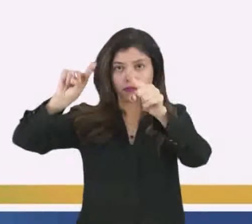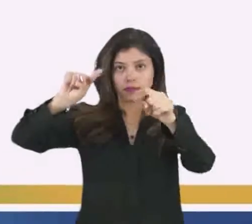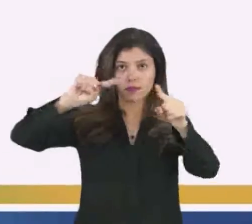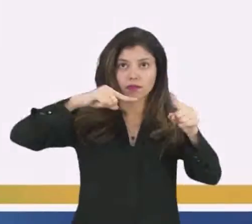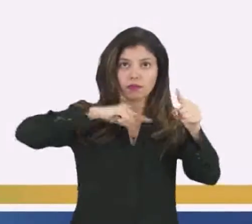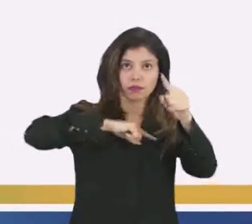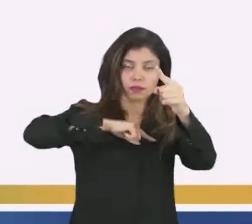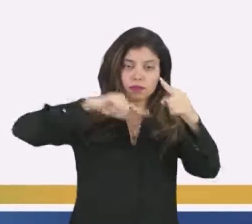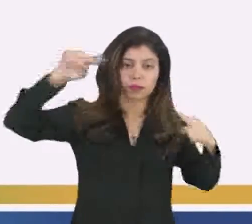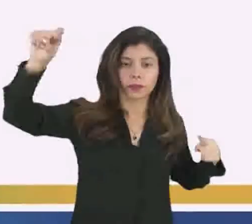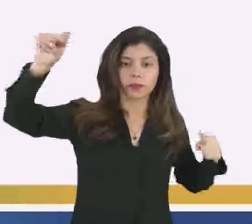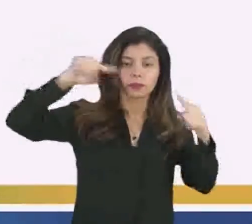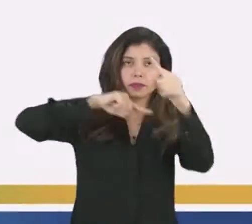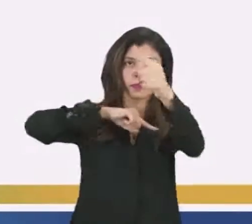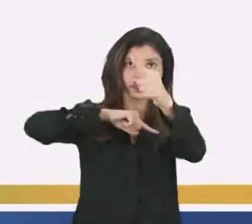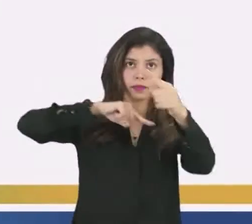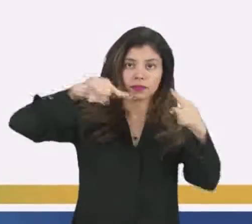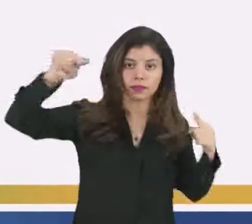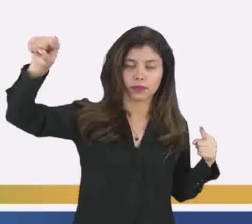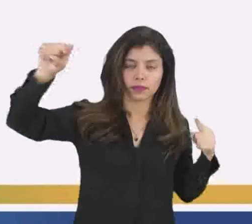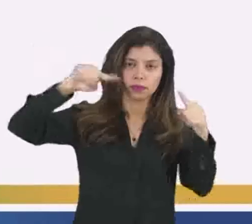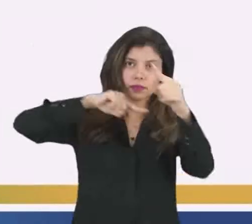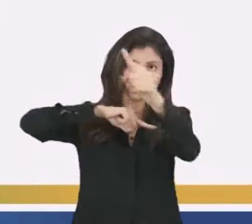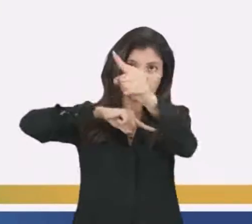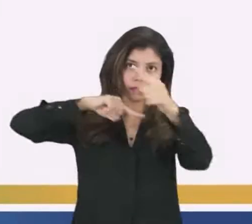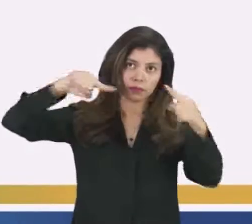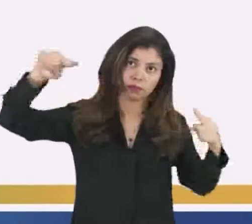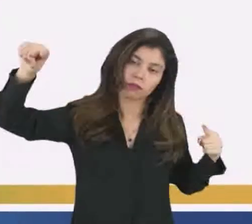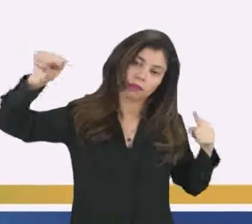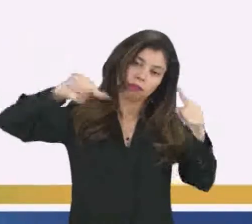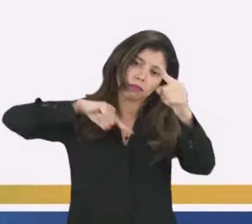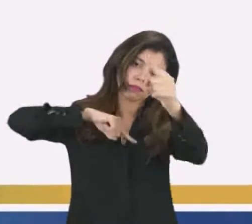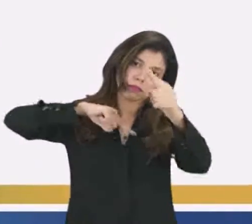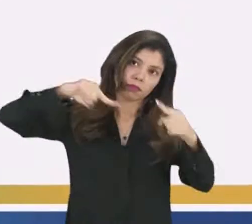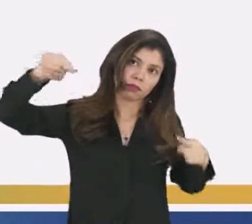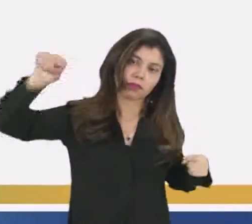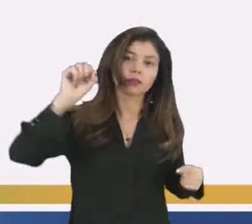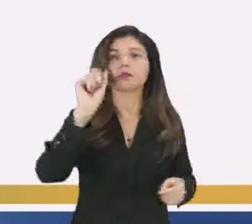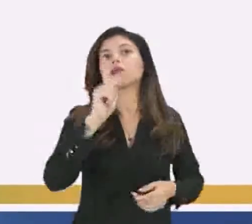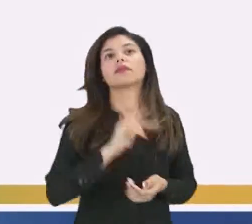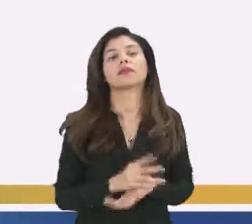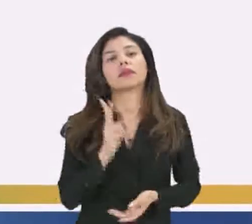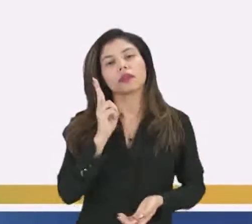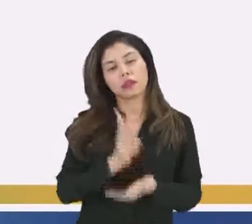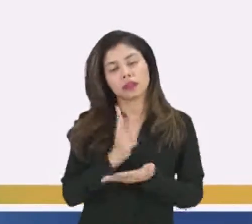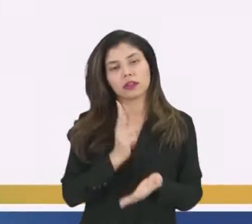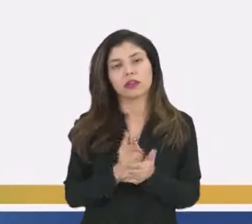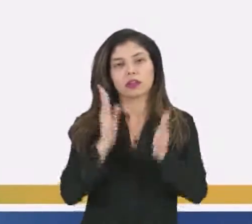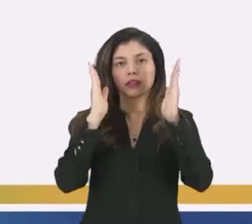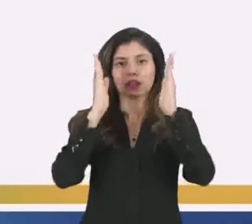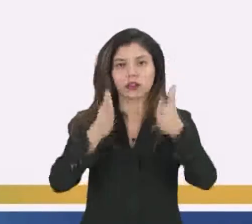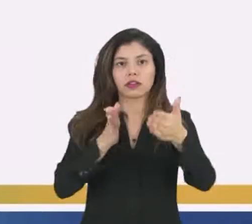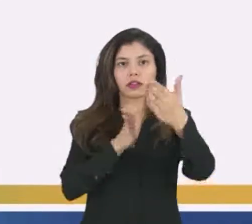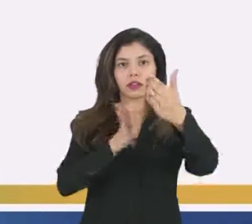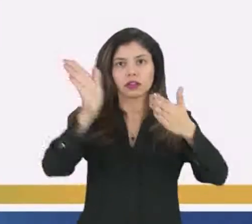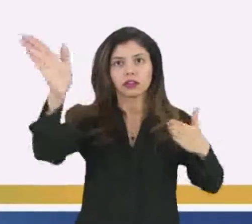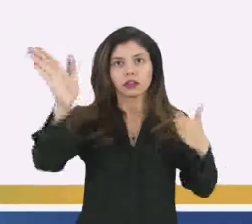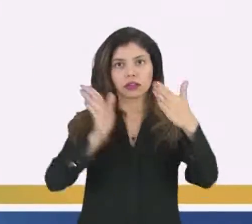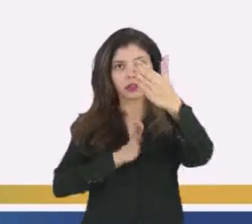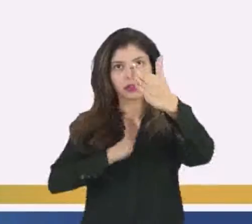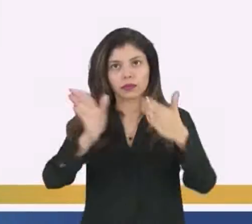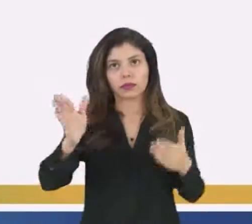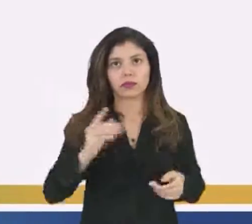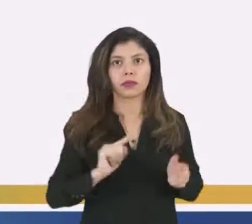já deixariam de ser. Então, ela fica uma paralela à outra, certinho? Então, duas retas são paralelas quando elas não têm